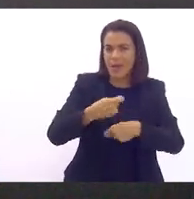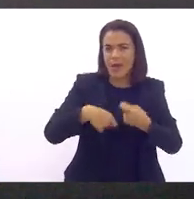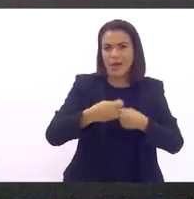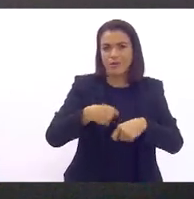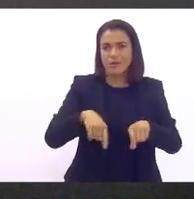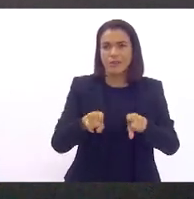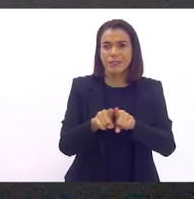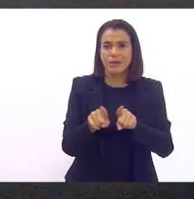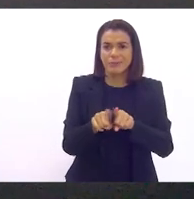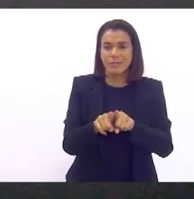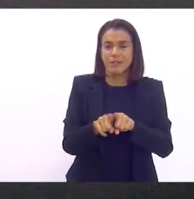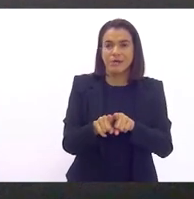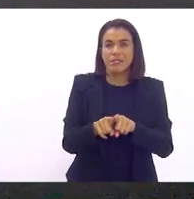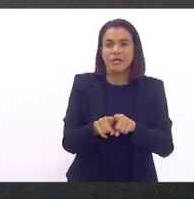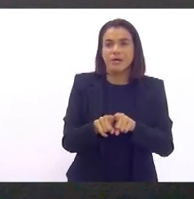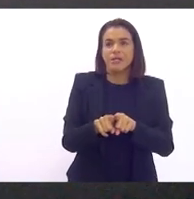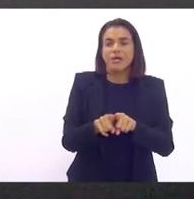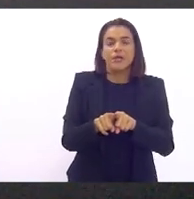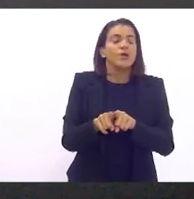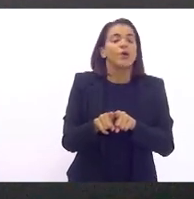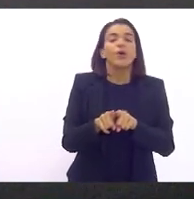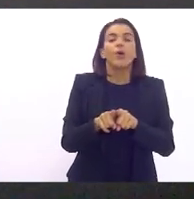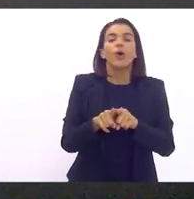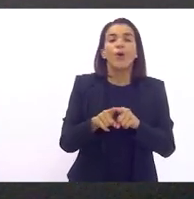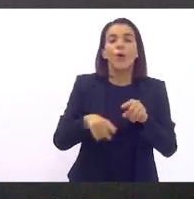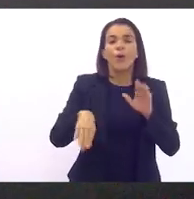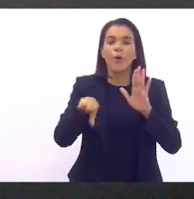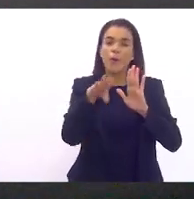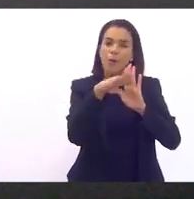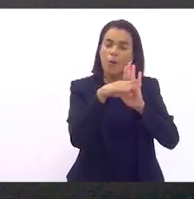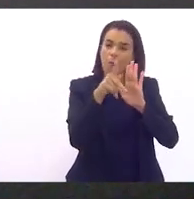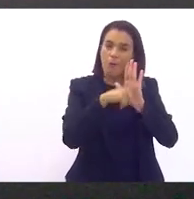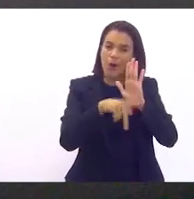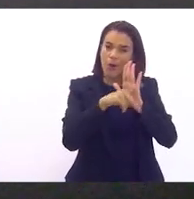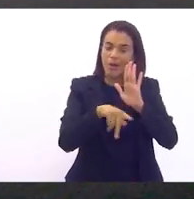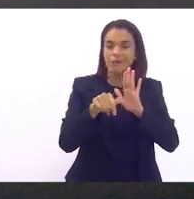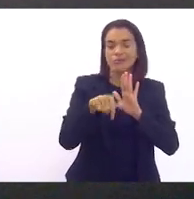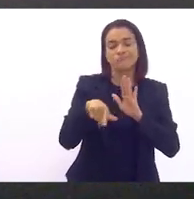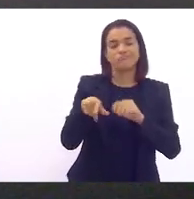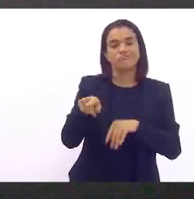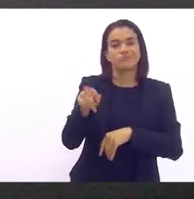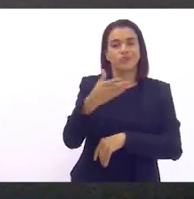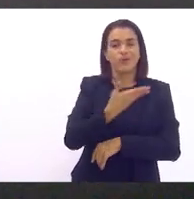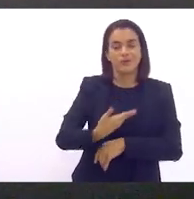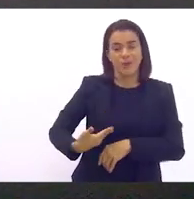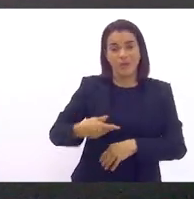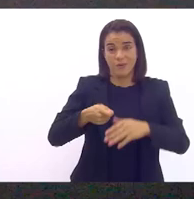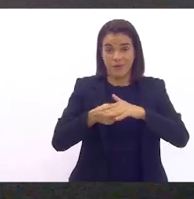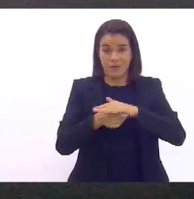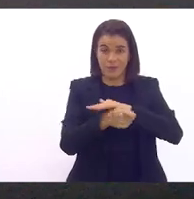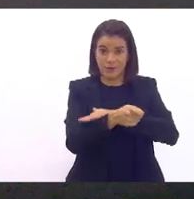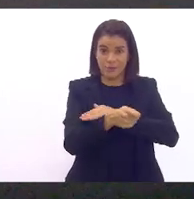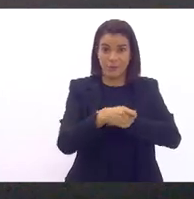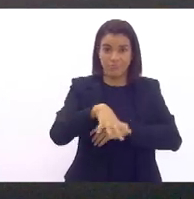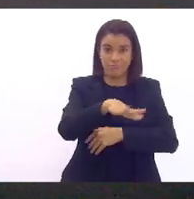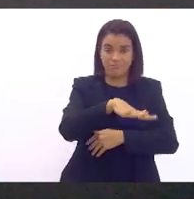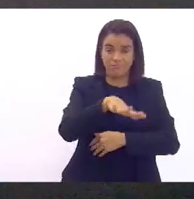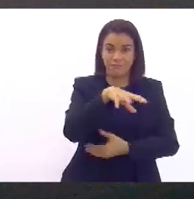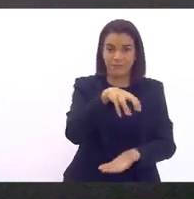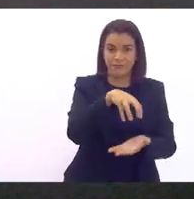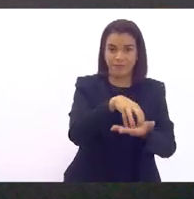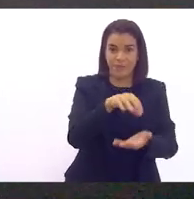tem um programa de governo com linhas Claras de financiamento e de investimento para esse setor